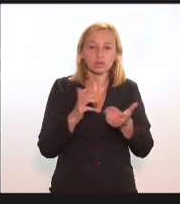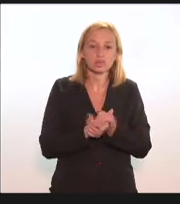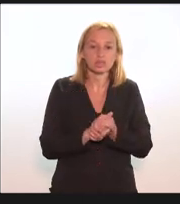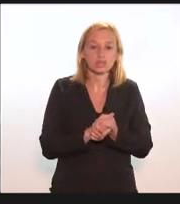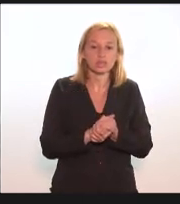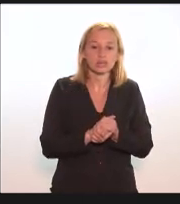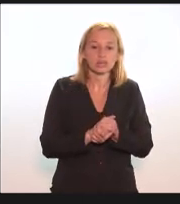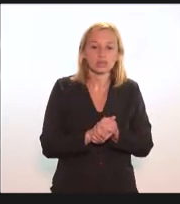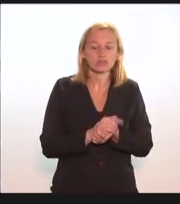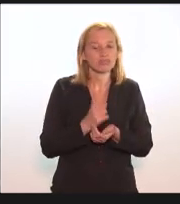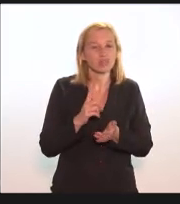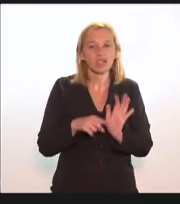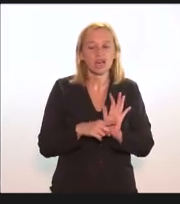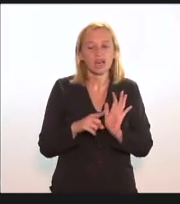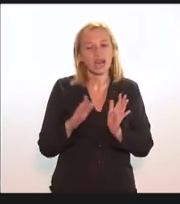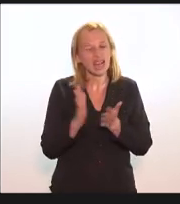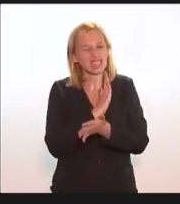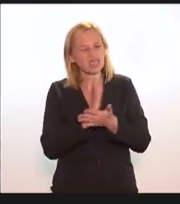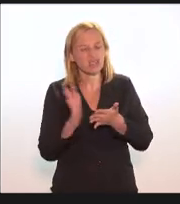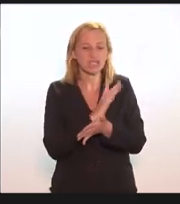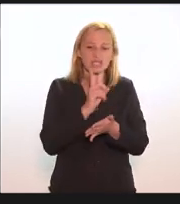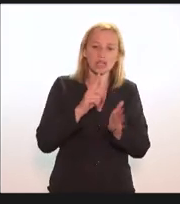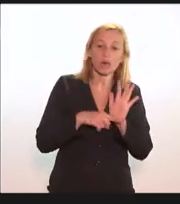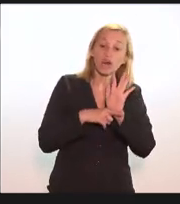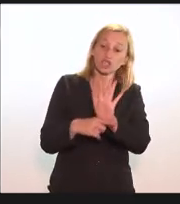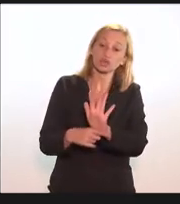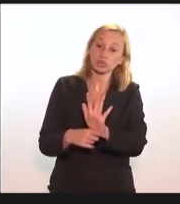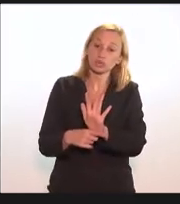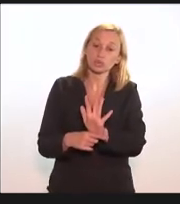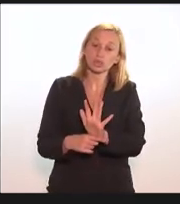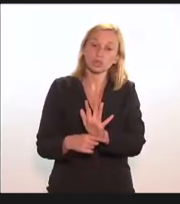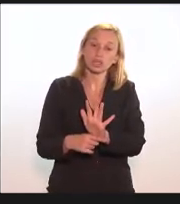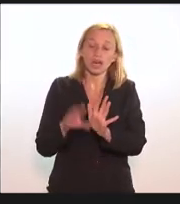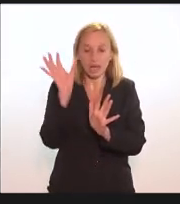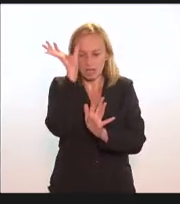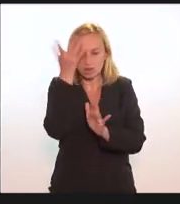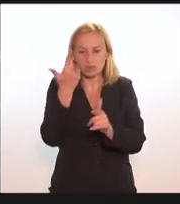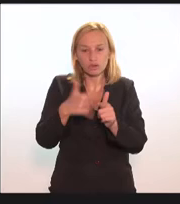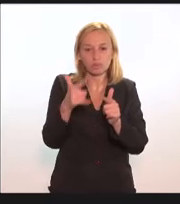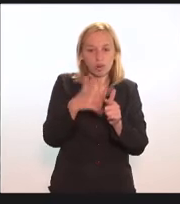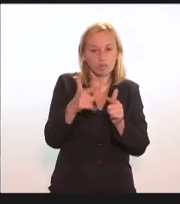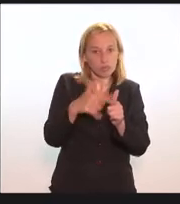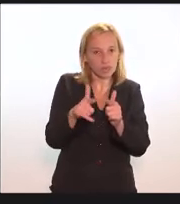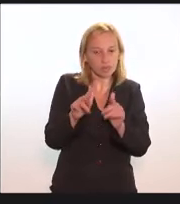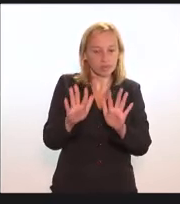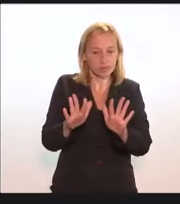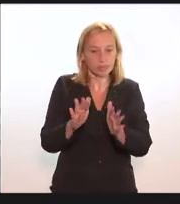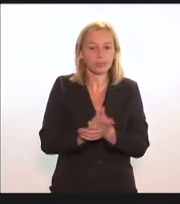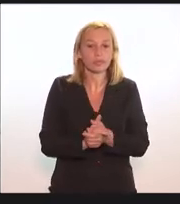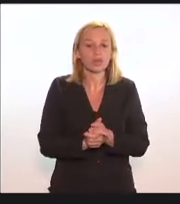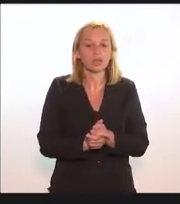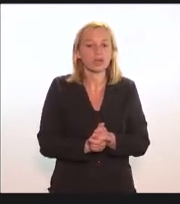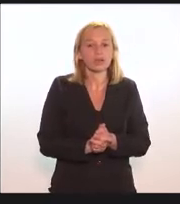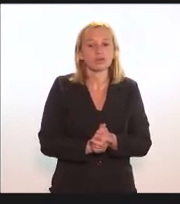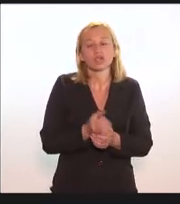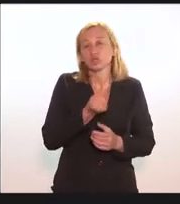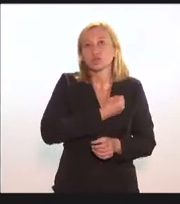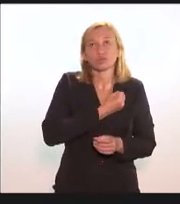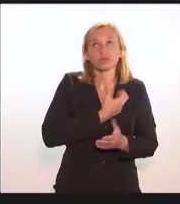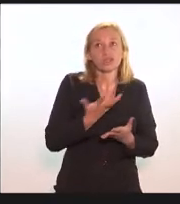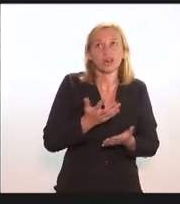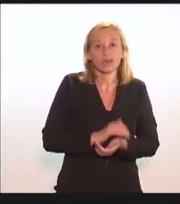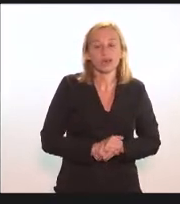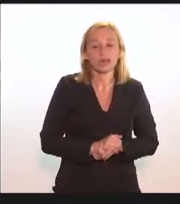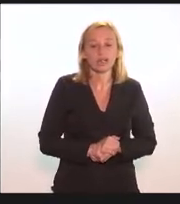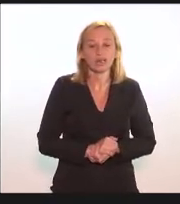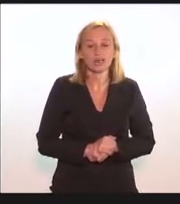nem sempre ajuda a tratar as questões que estão em pauta com a devida racionalidade. Circulavam